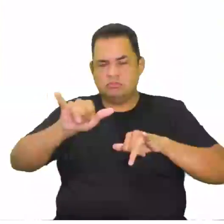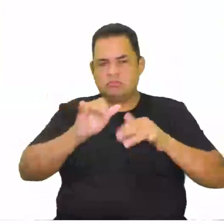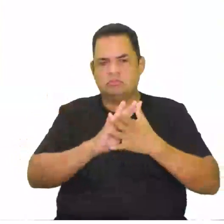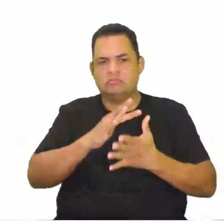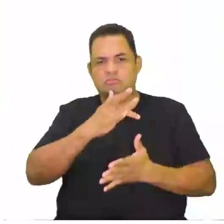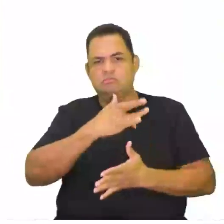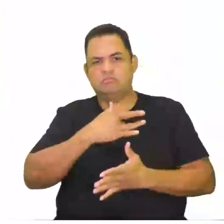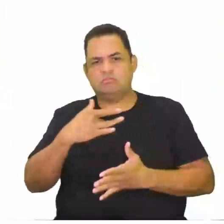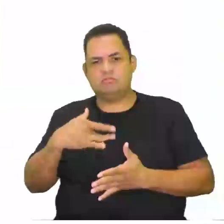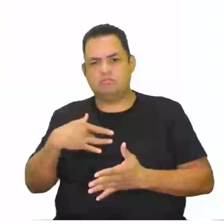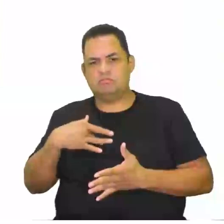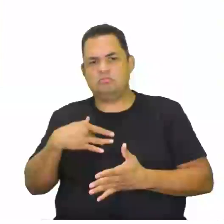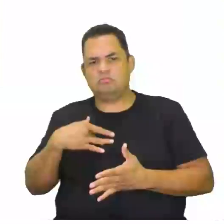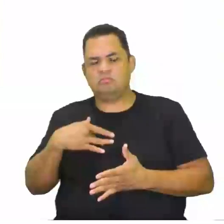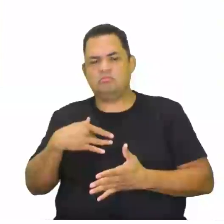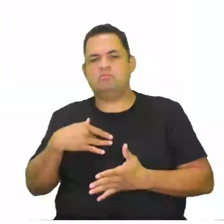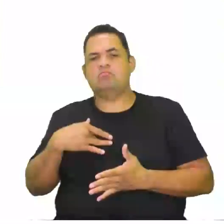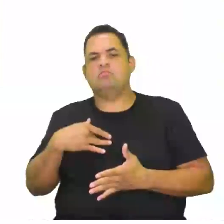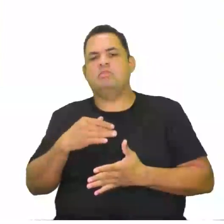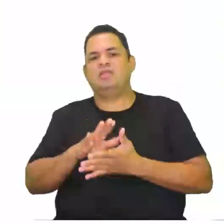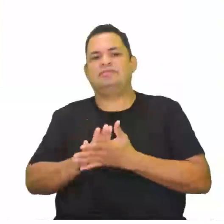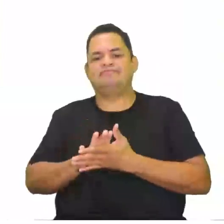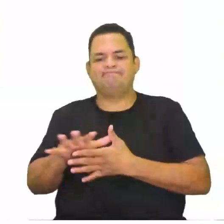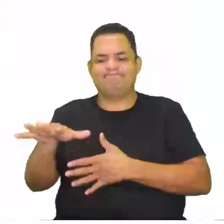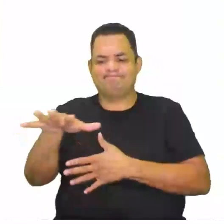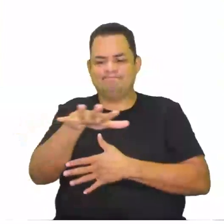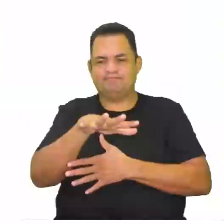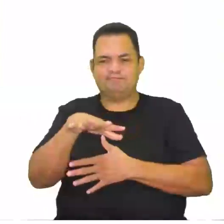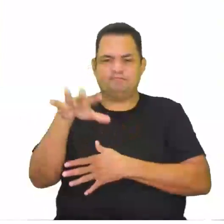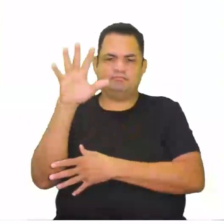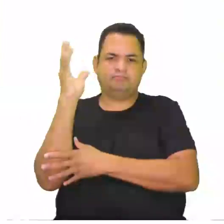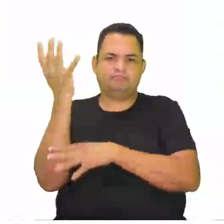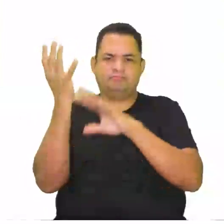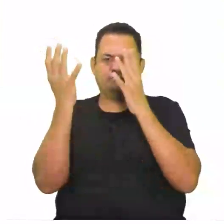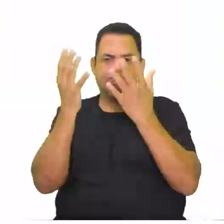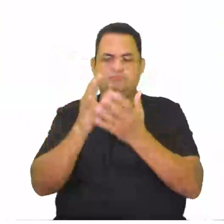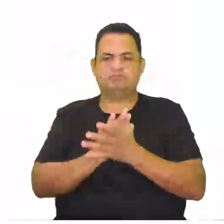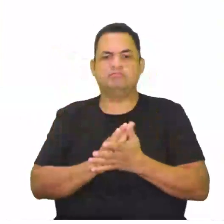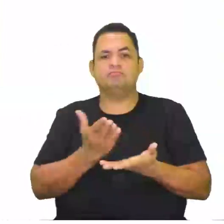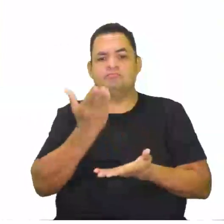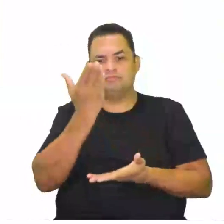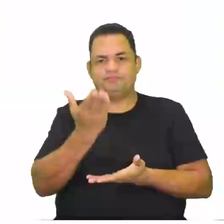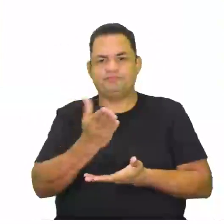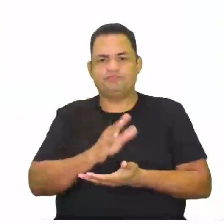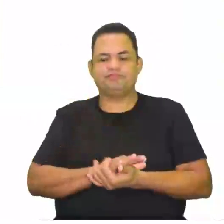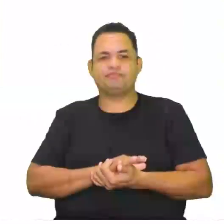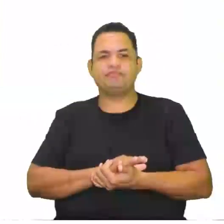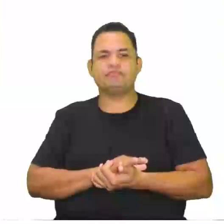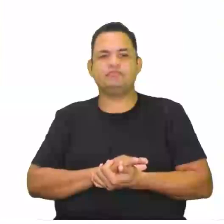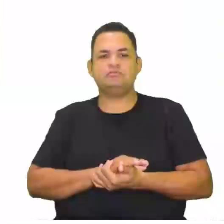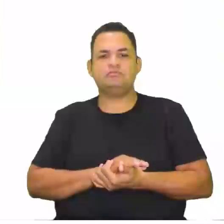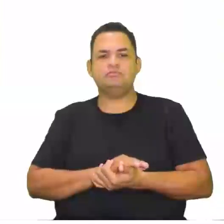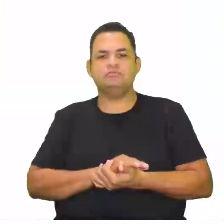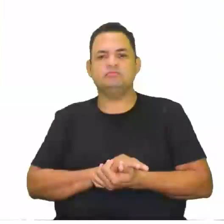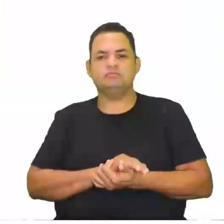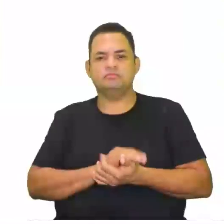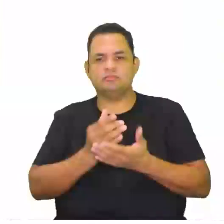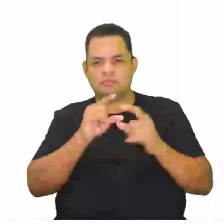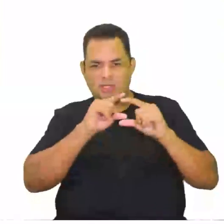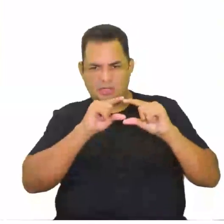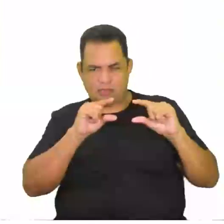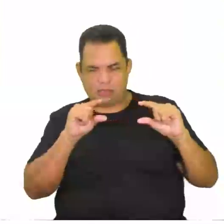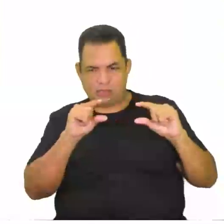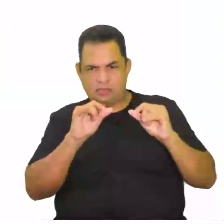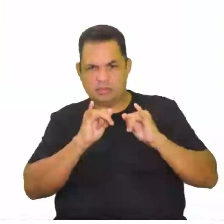sejam saudáveis ao meio ambiente. Isso aqui é uma fala da Agência de